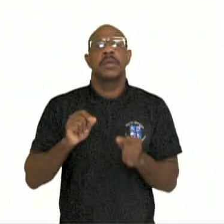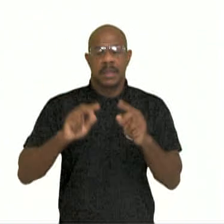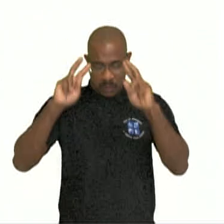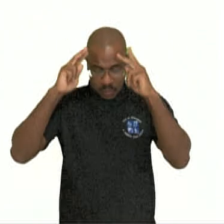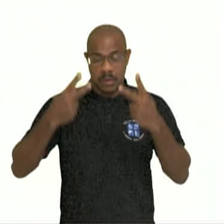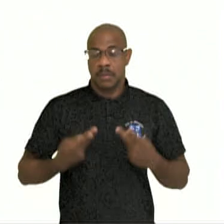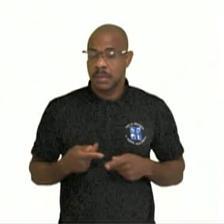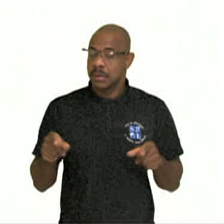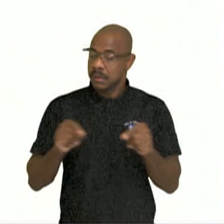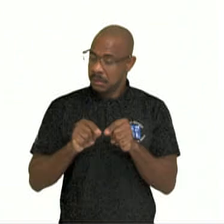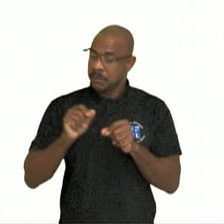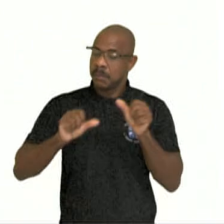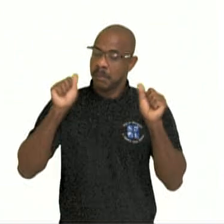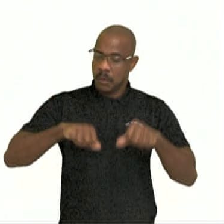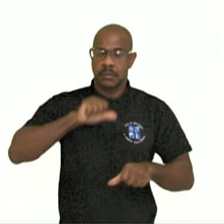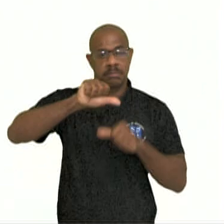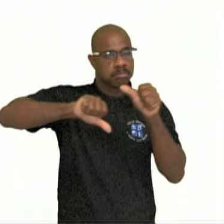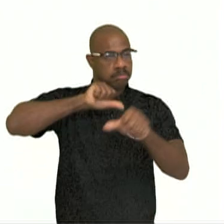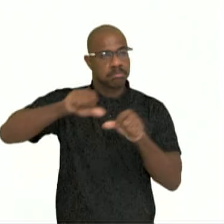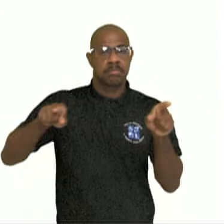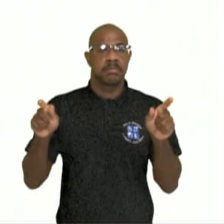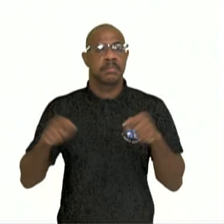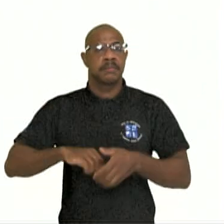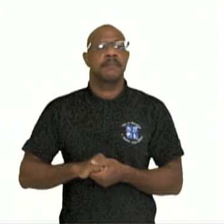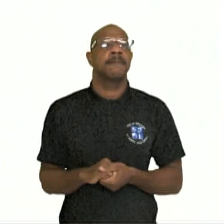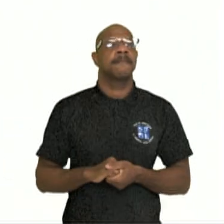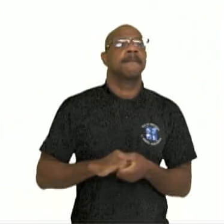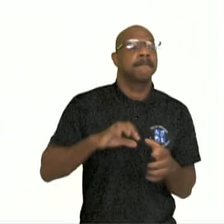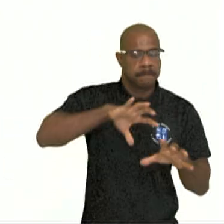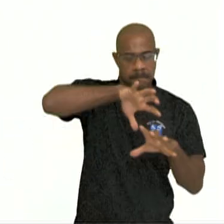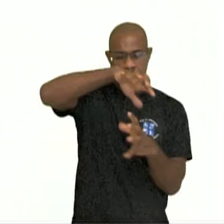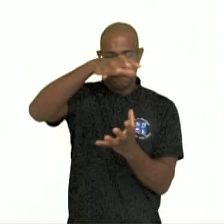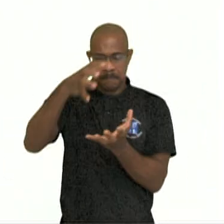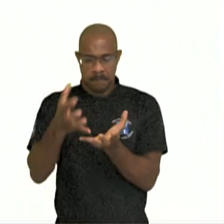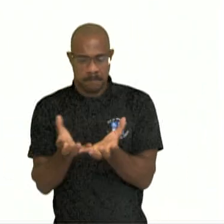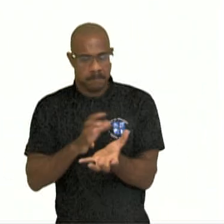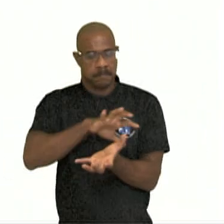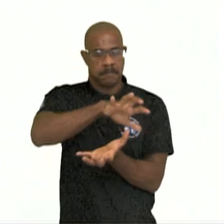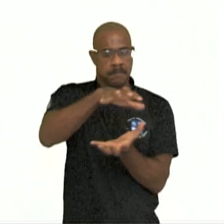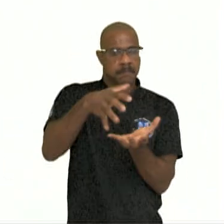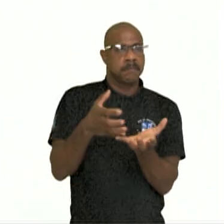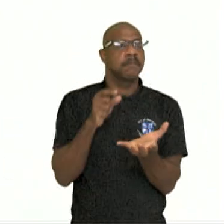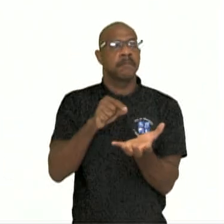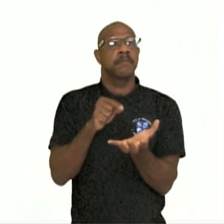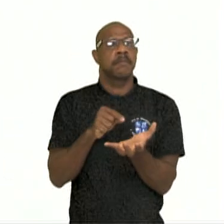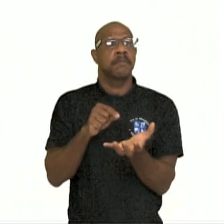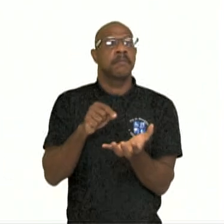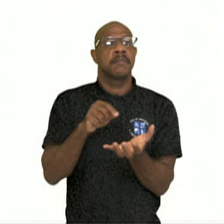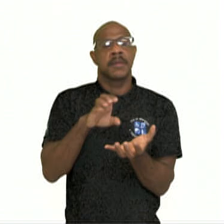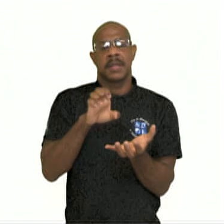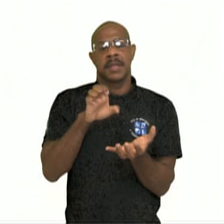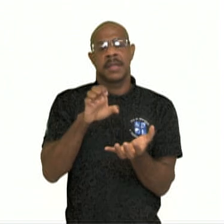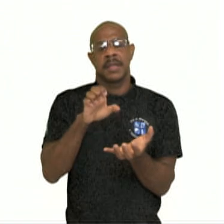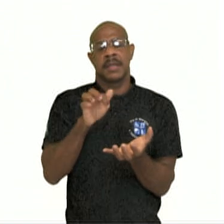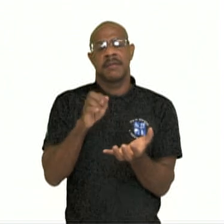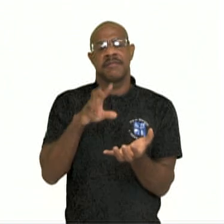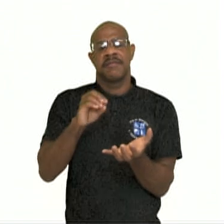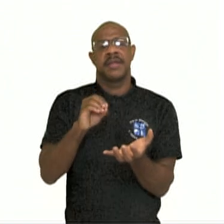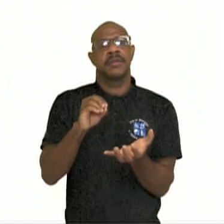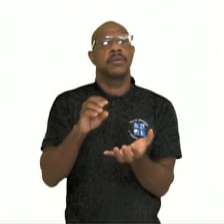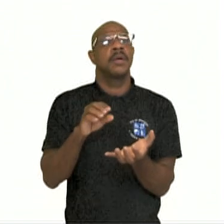humano. Nós vamos ver que o efeito estufa ele é muitas vezes confundido com aquecimento